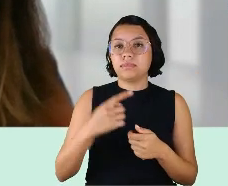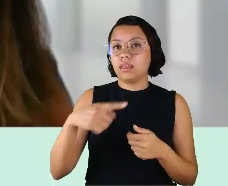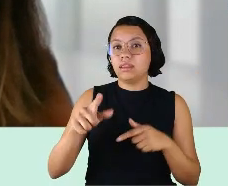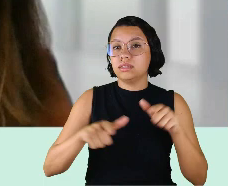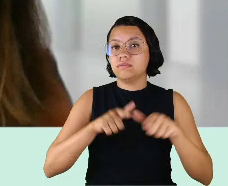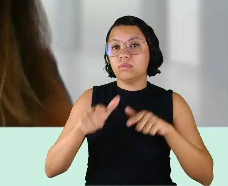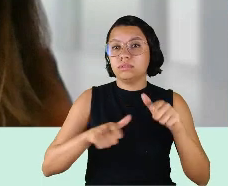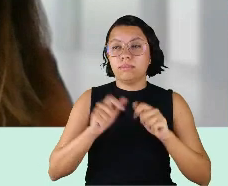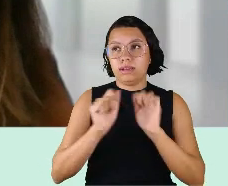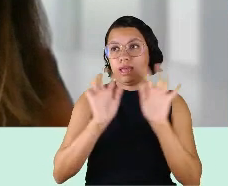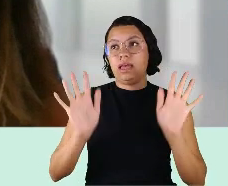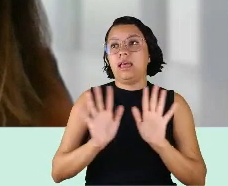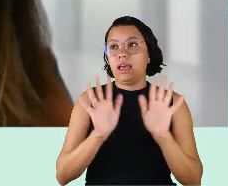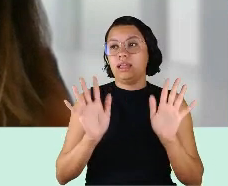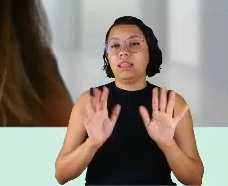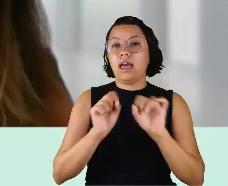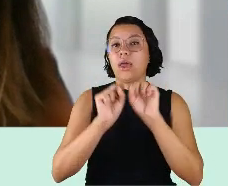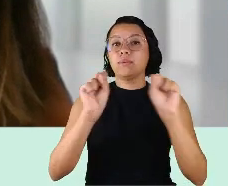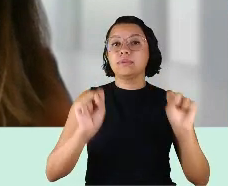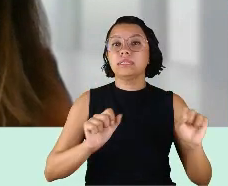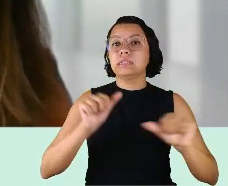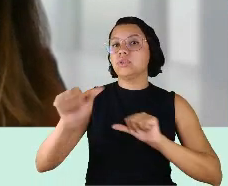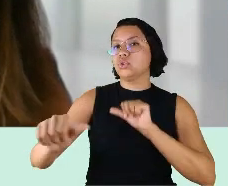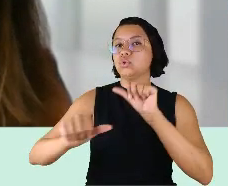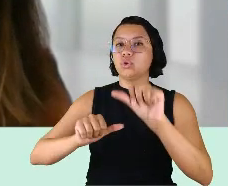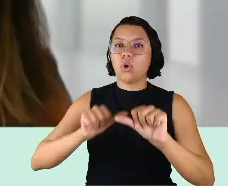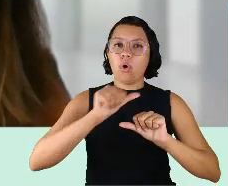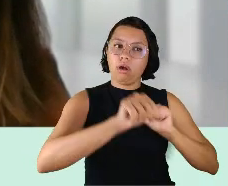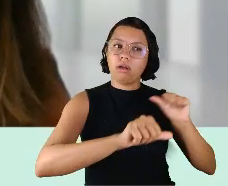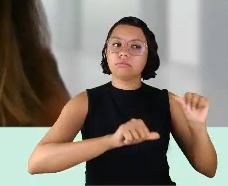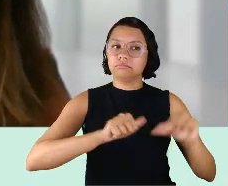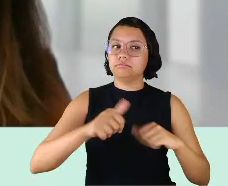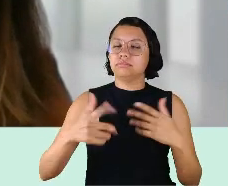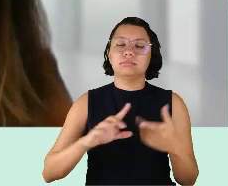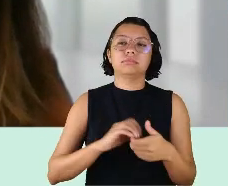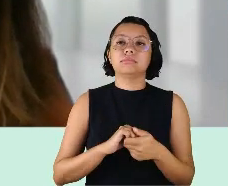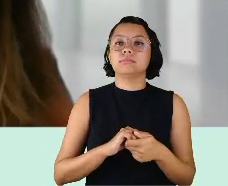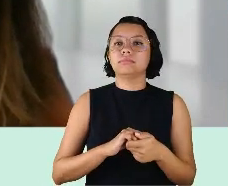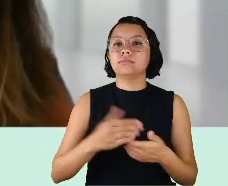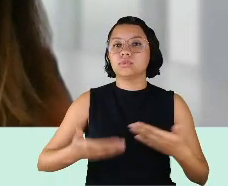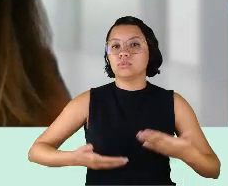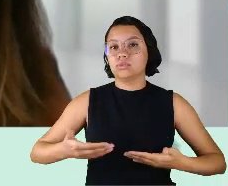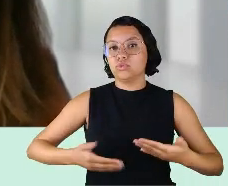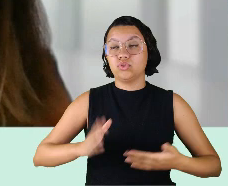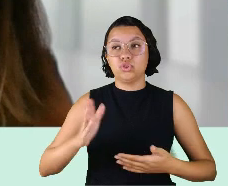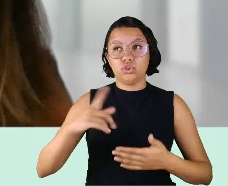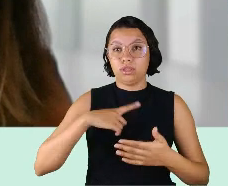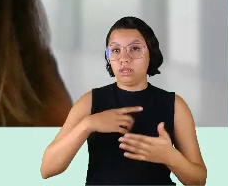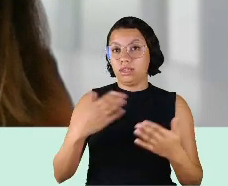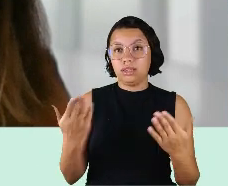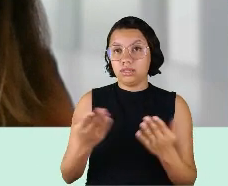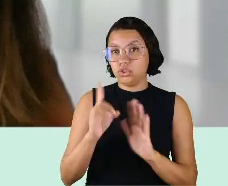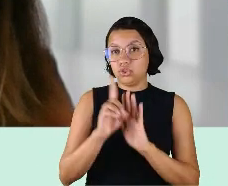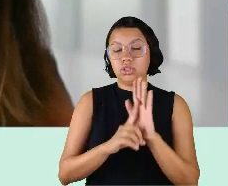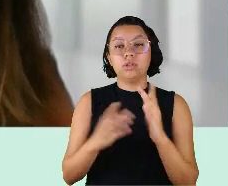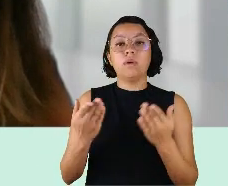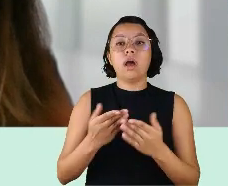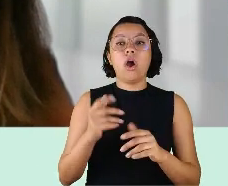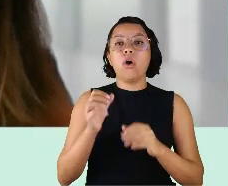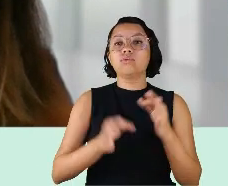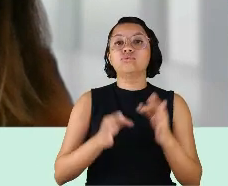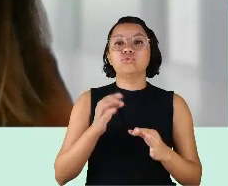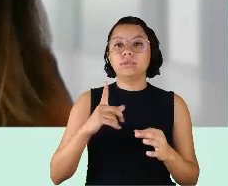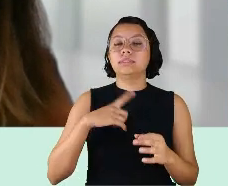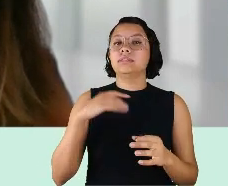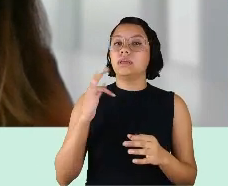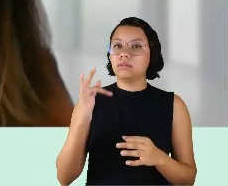vão trabalhar, evidentemente, em sistema de revezamento, né? Os servidores já têm esse direito, agora os